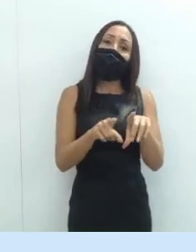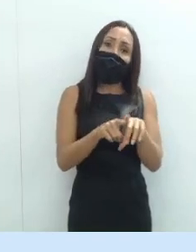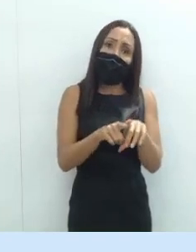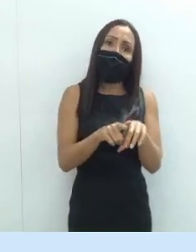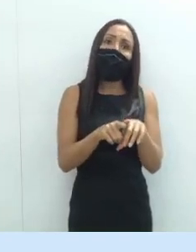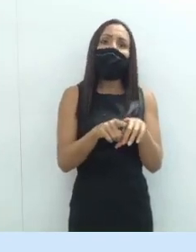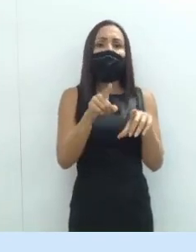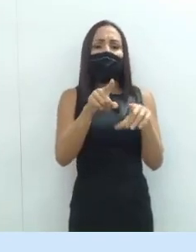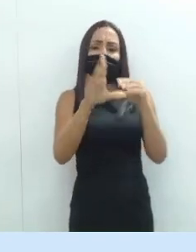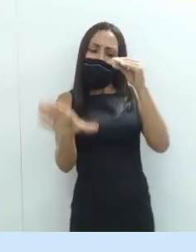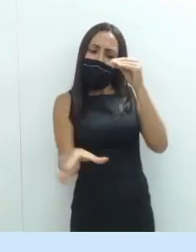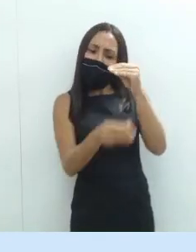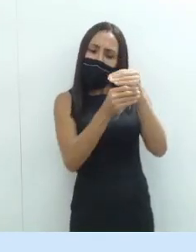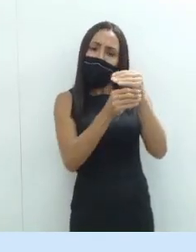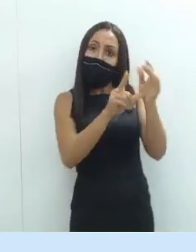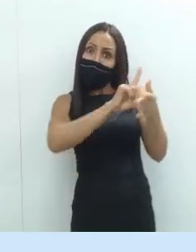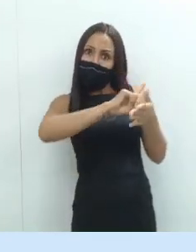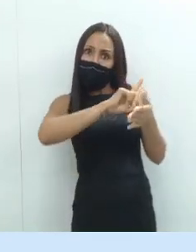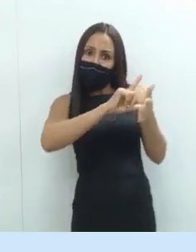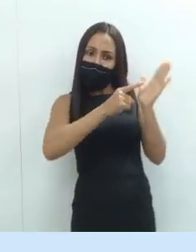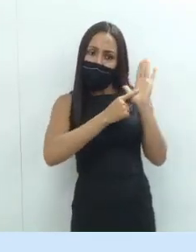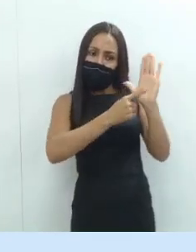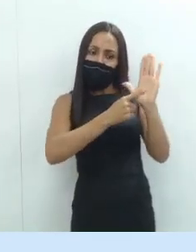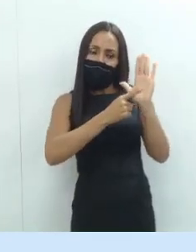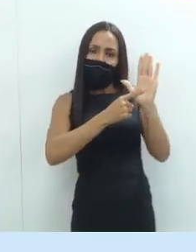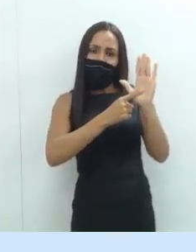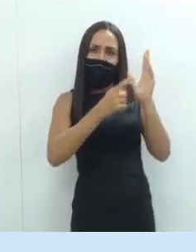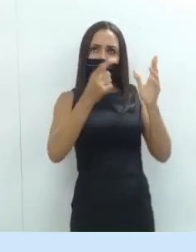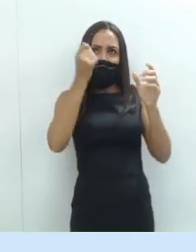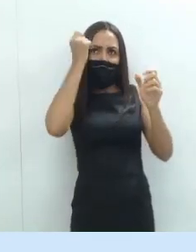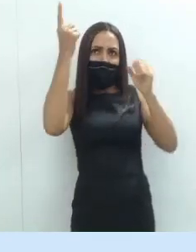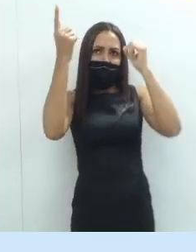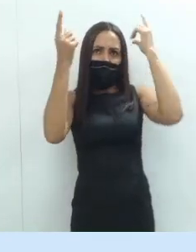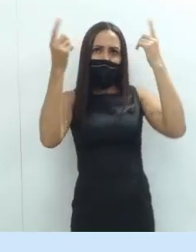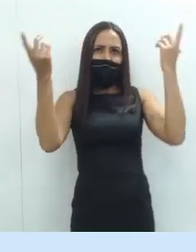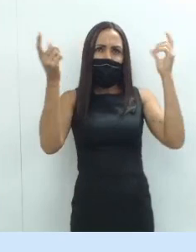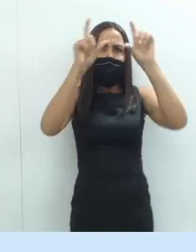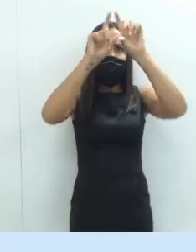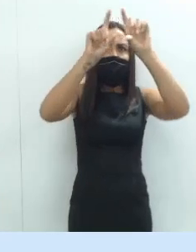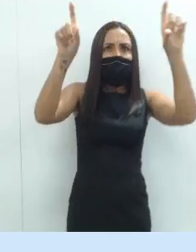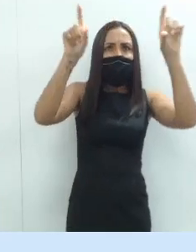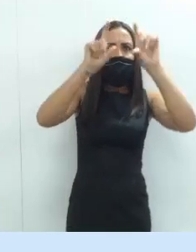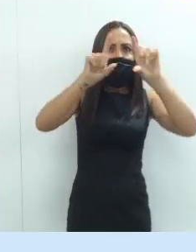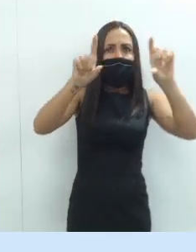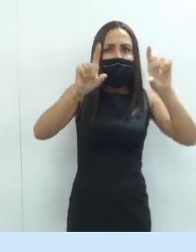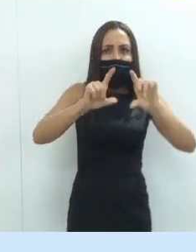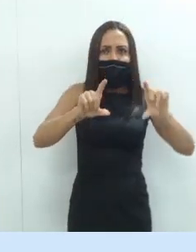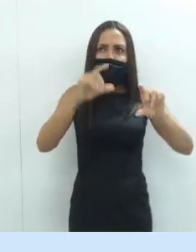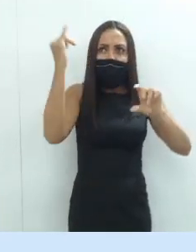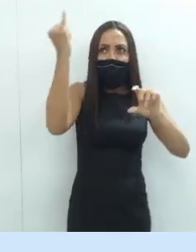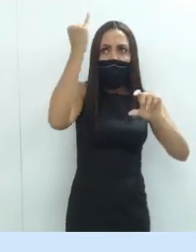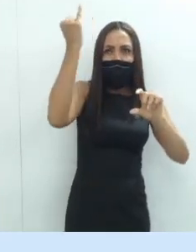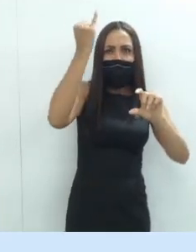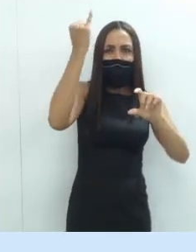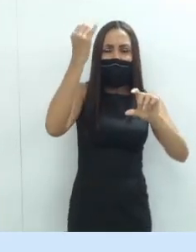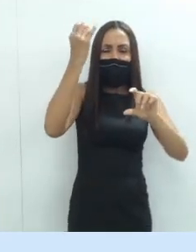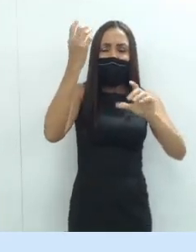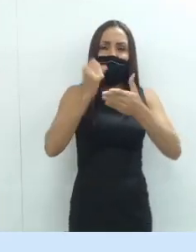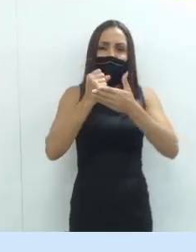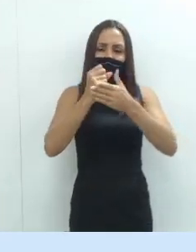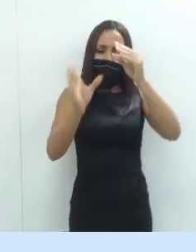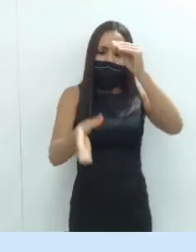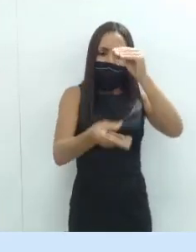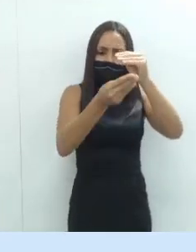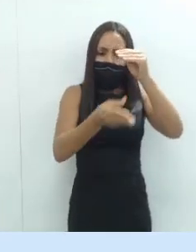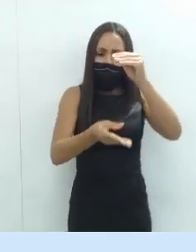uma síntese antes, né? Você vai pegando as ideias principais, os pontos principais. Isso ajuda